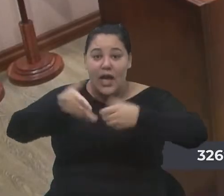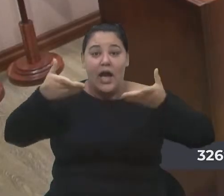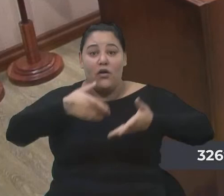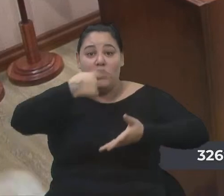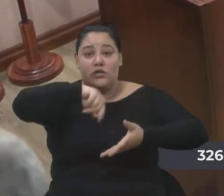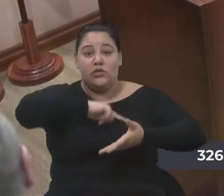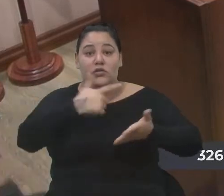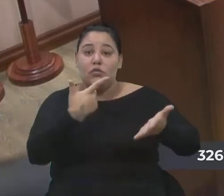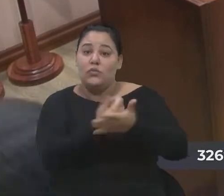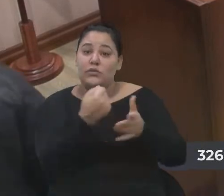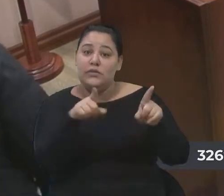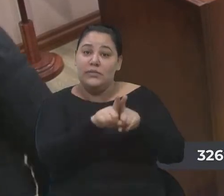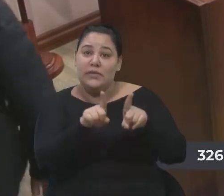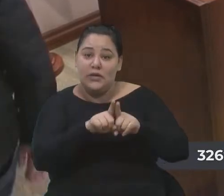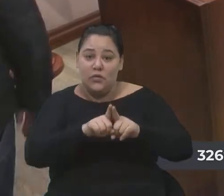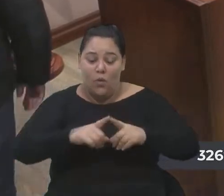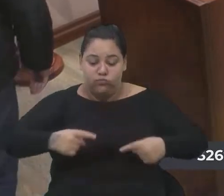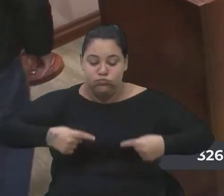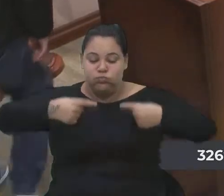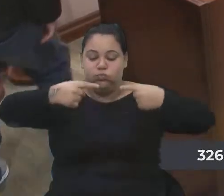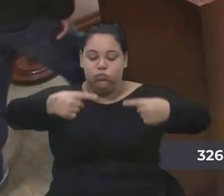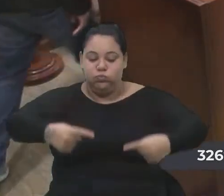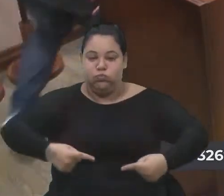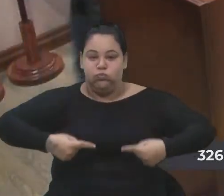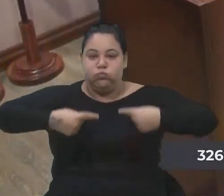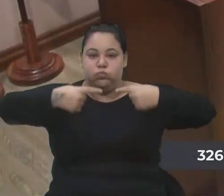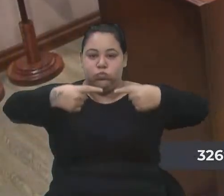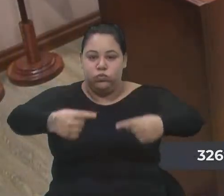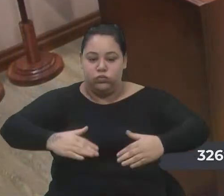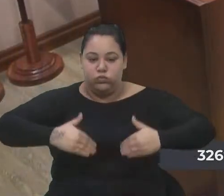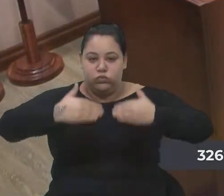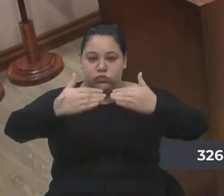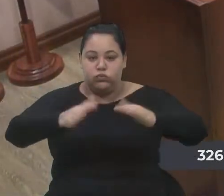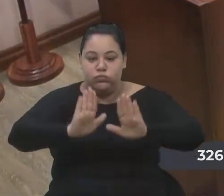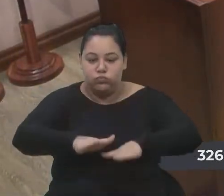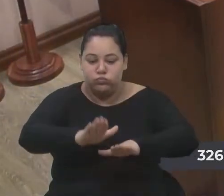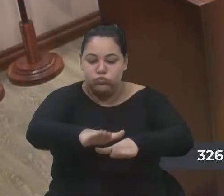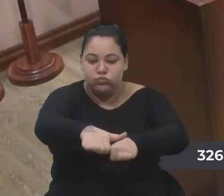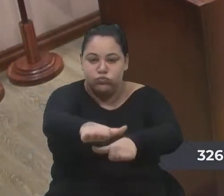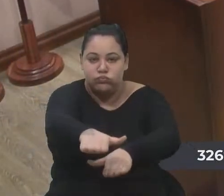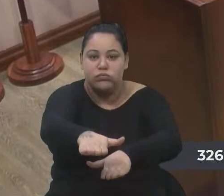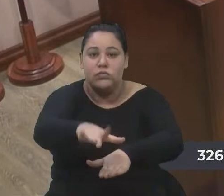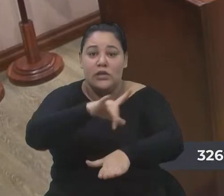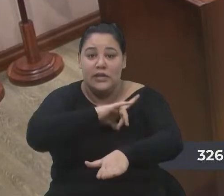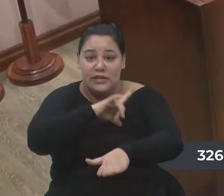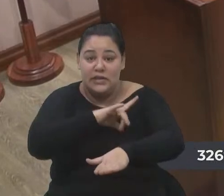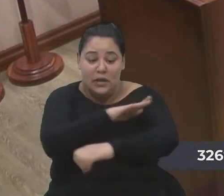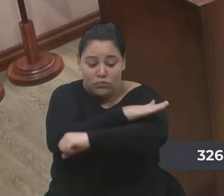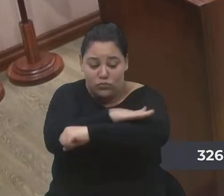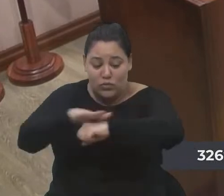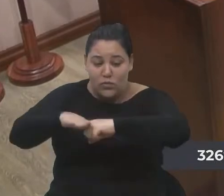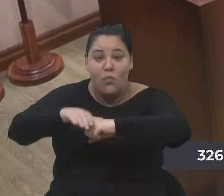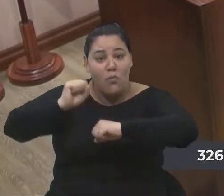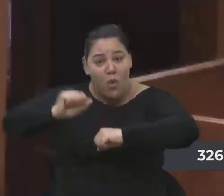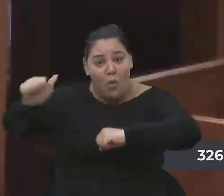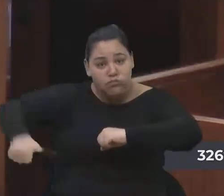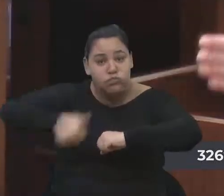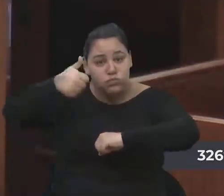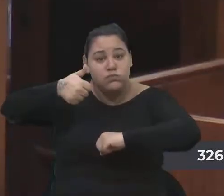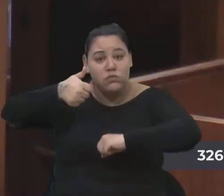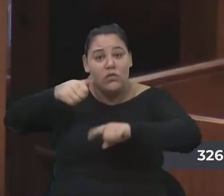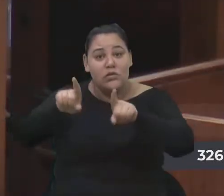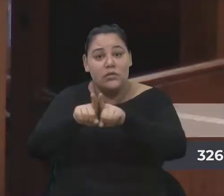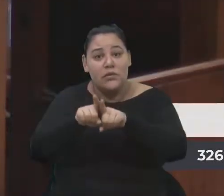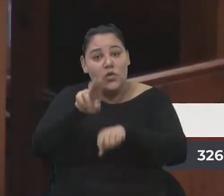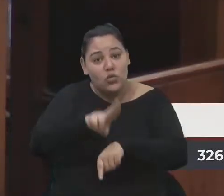compramos o rolo compressor, vai ter estrada que poderá ser até melhor que asfalto, usando a caliça e o